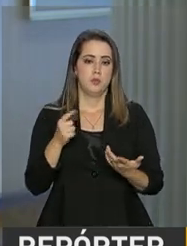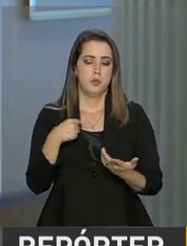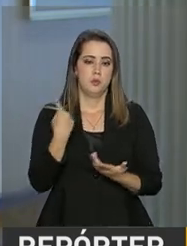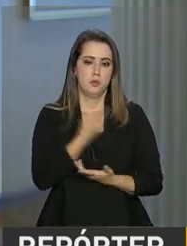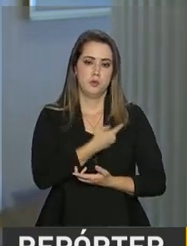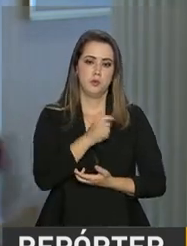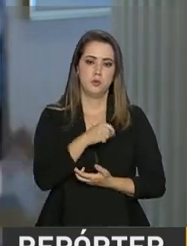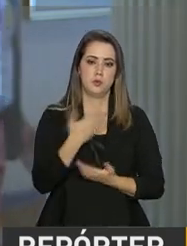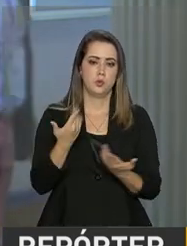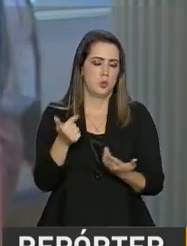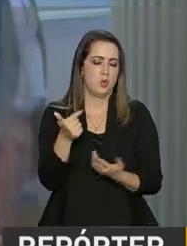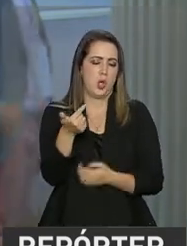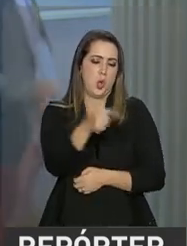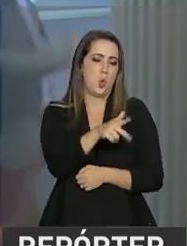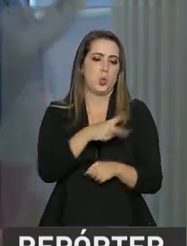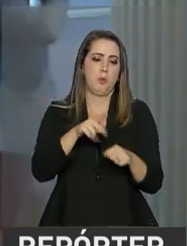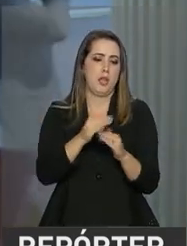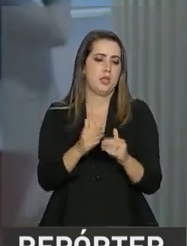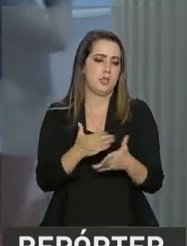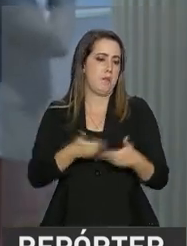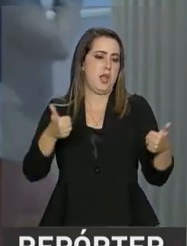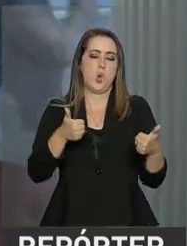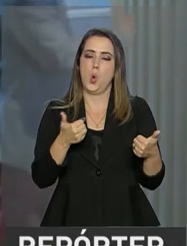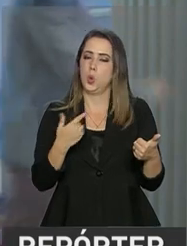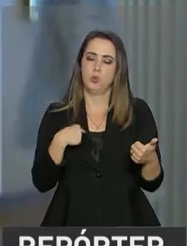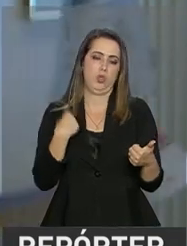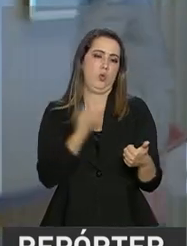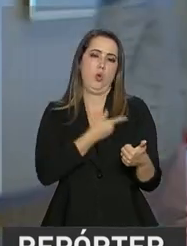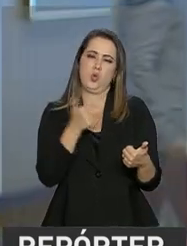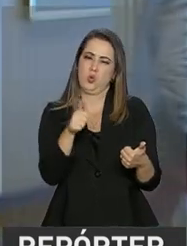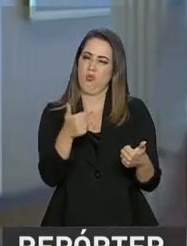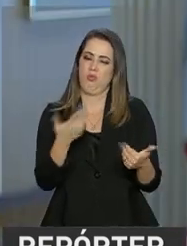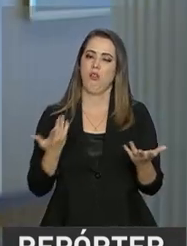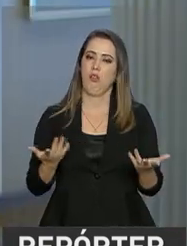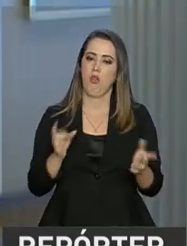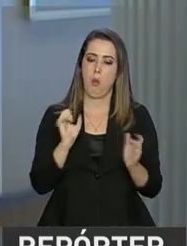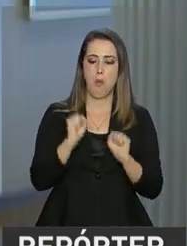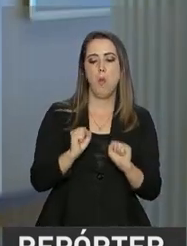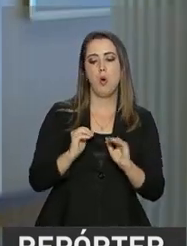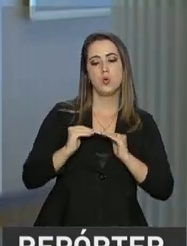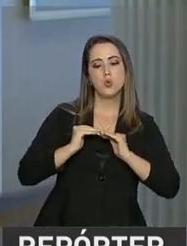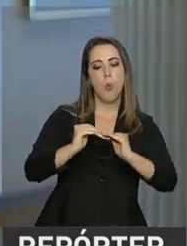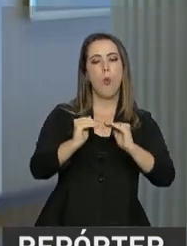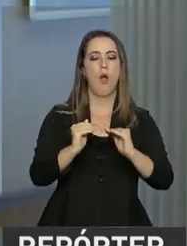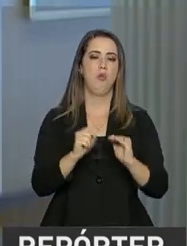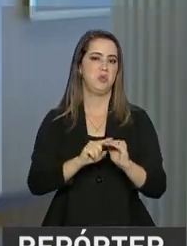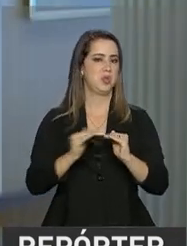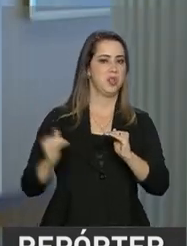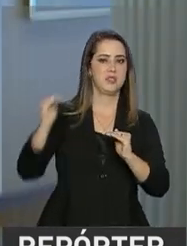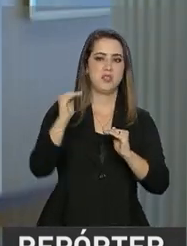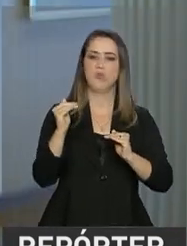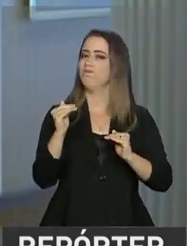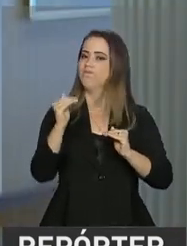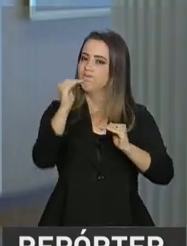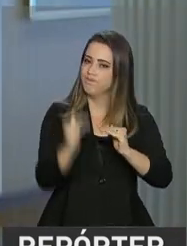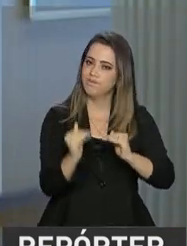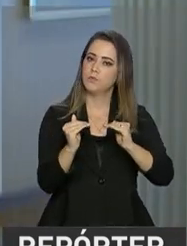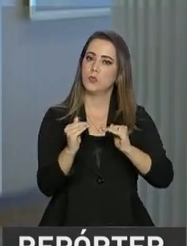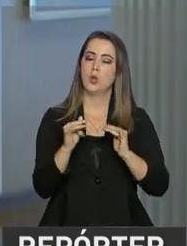nível superior ao nosso. Pode ter igual, mas superior ao nosso não tem, em matéria de independência das